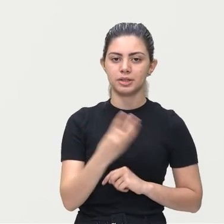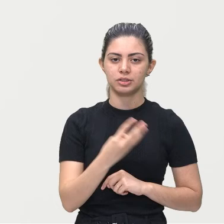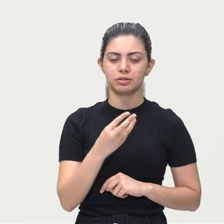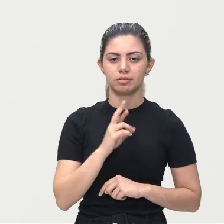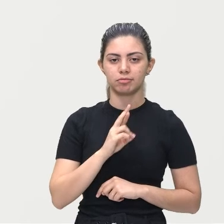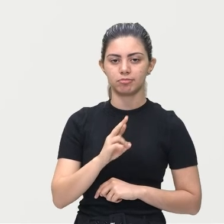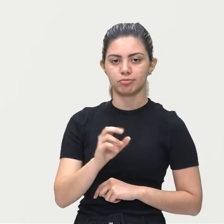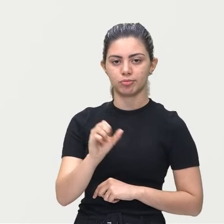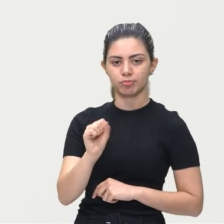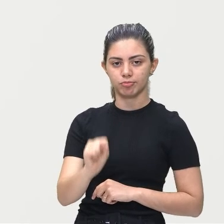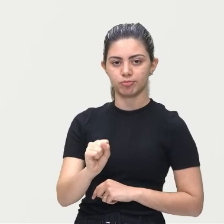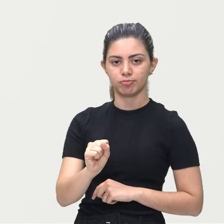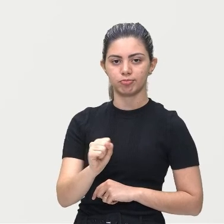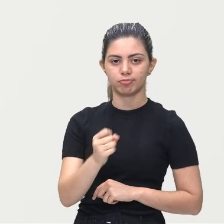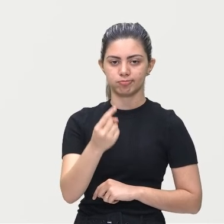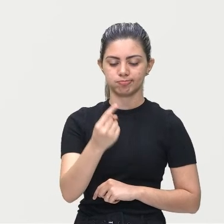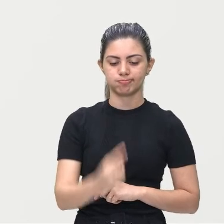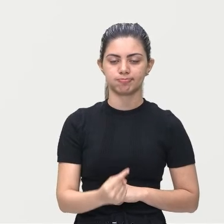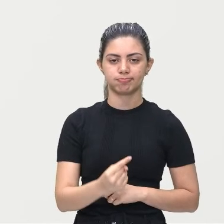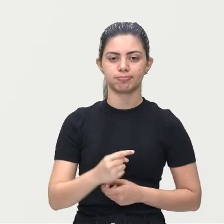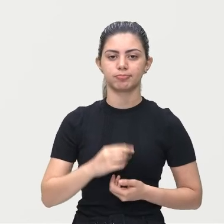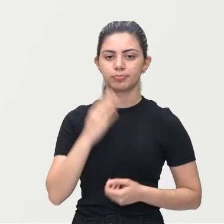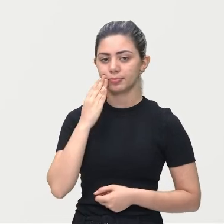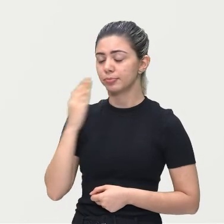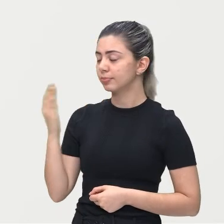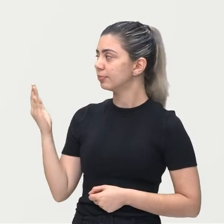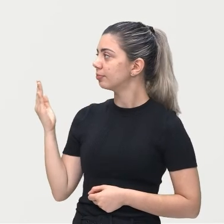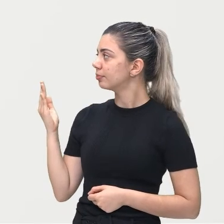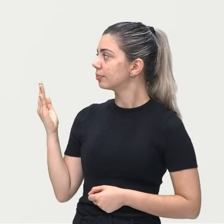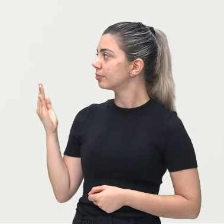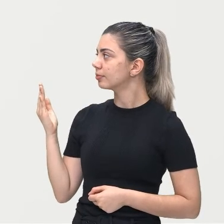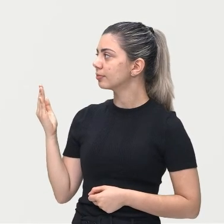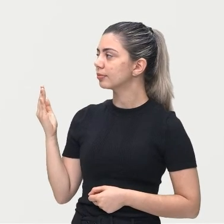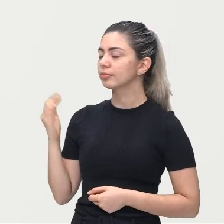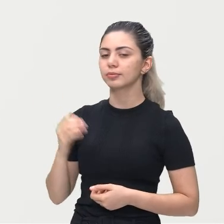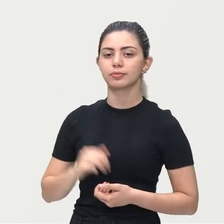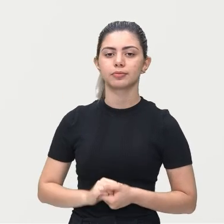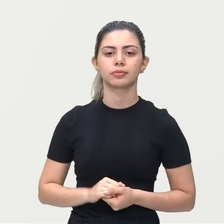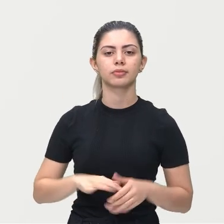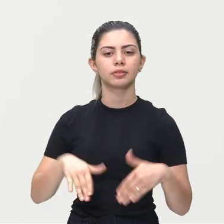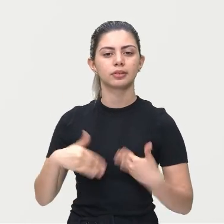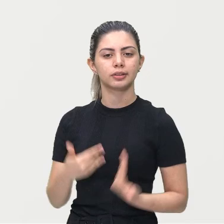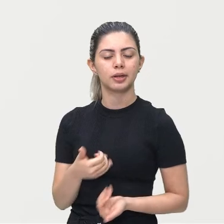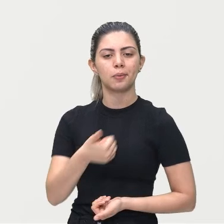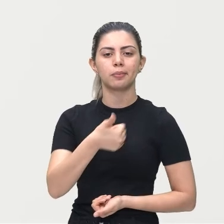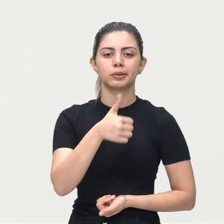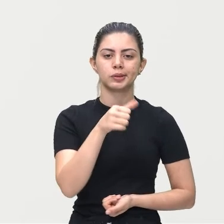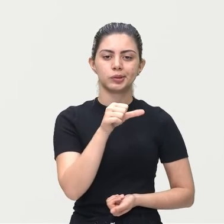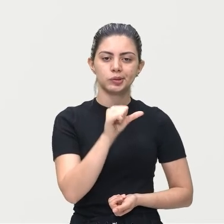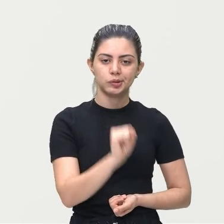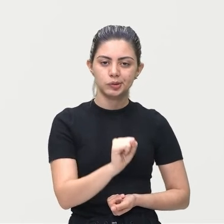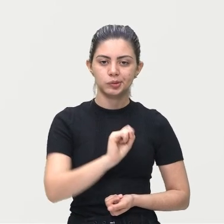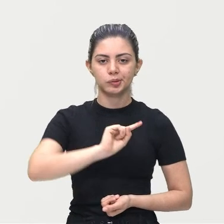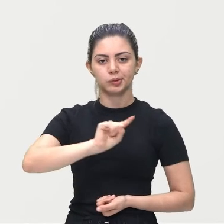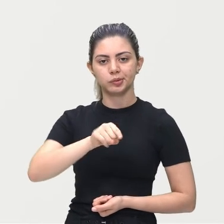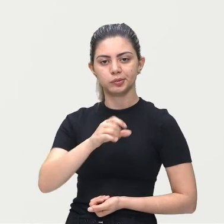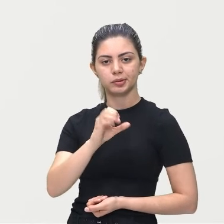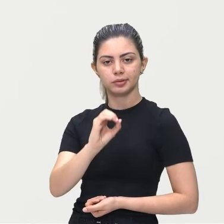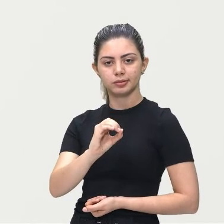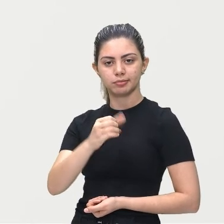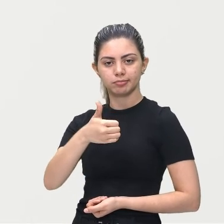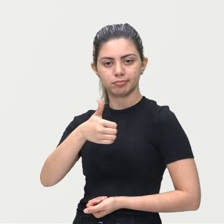já coloquei automática, ó, 18. Beleza? Olha só. Então ficou 18